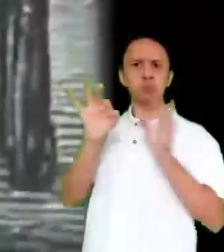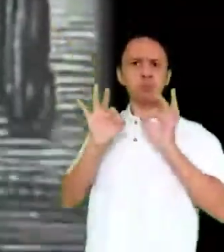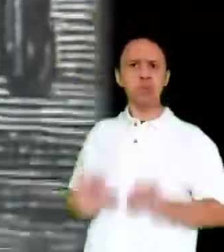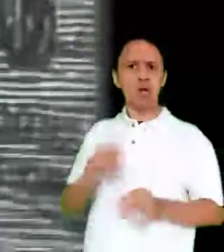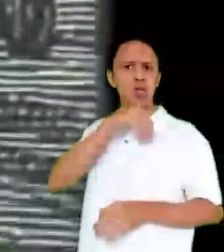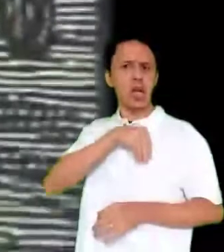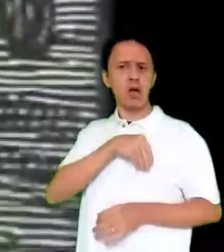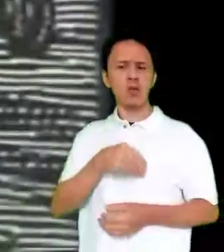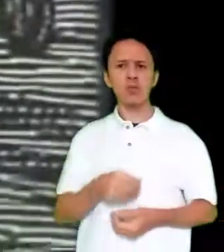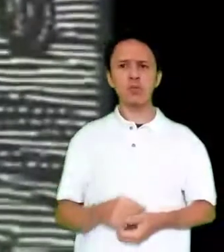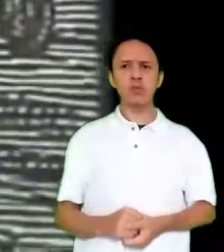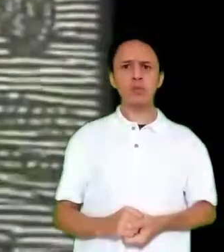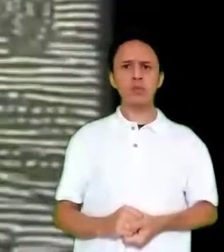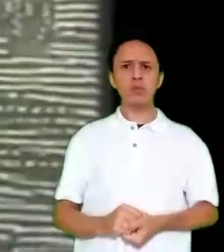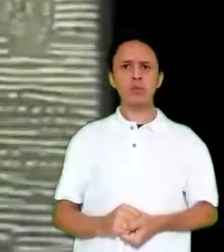seus salários?